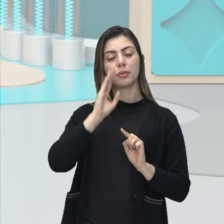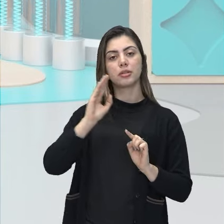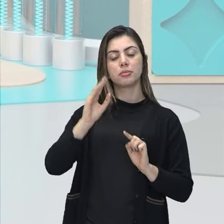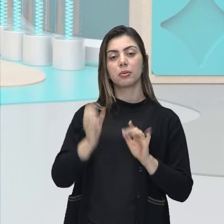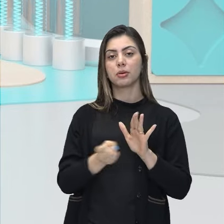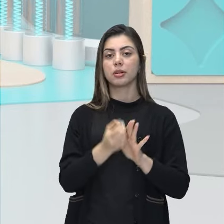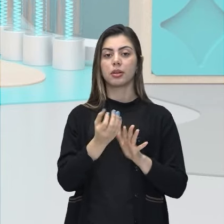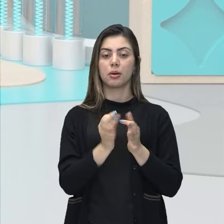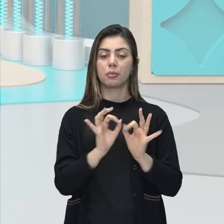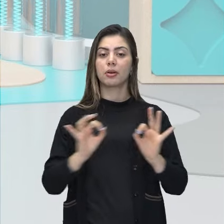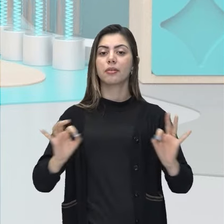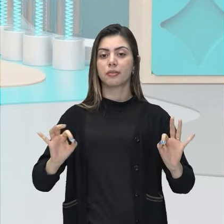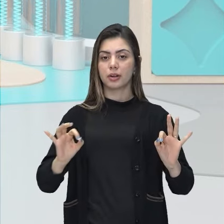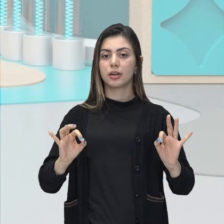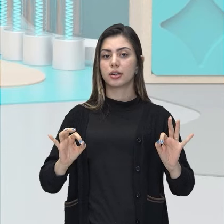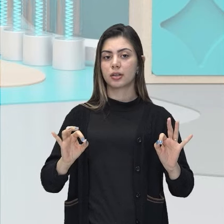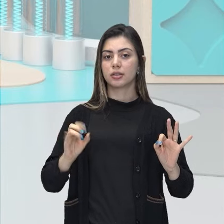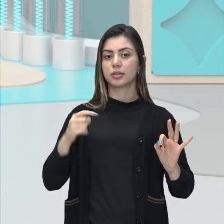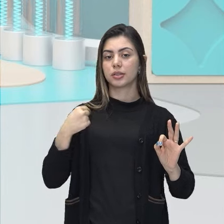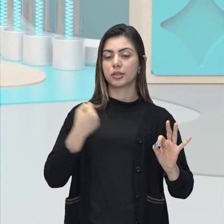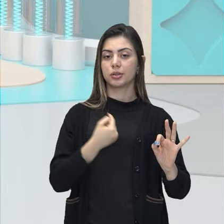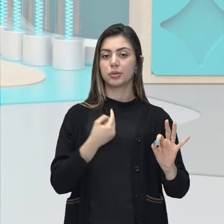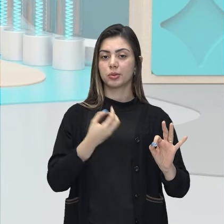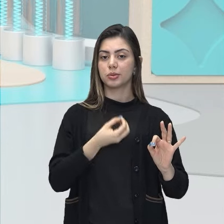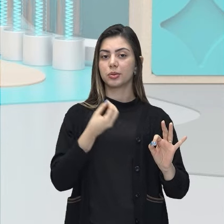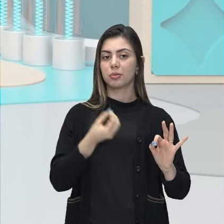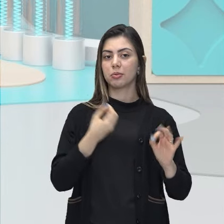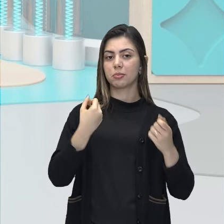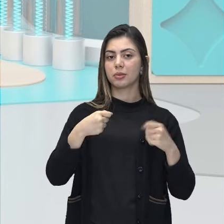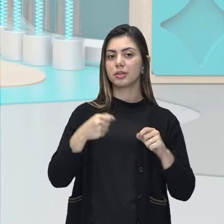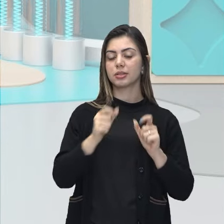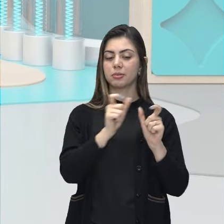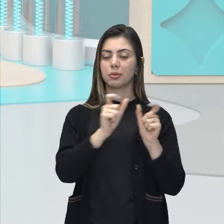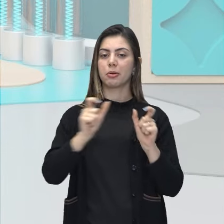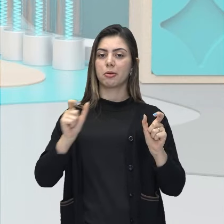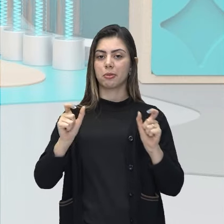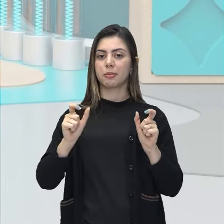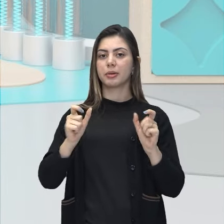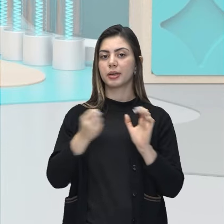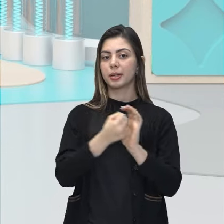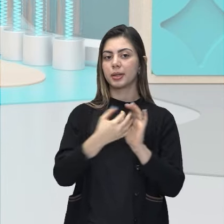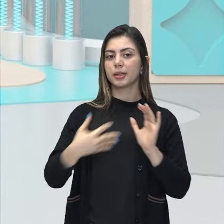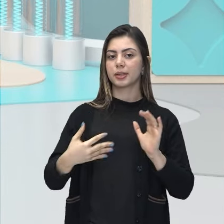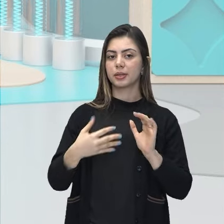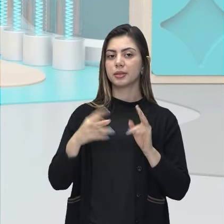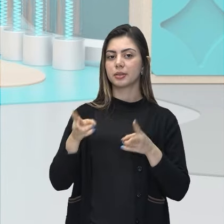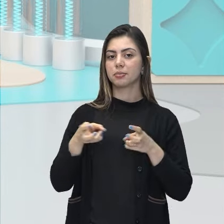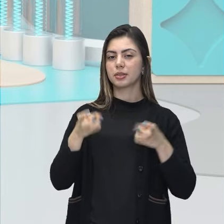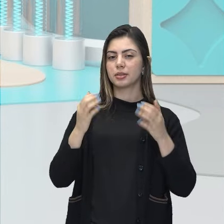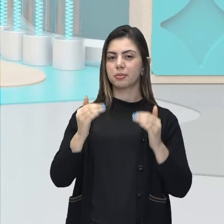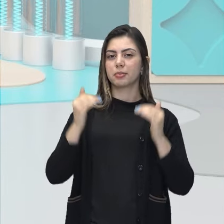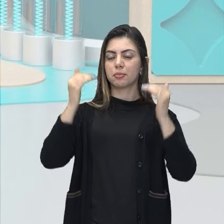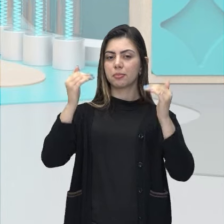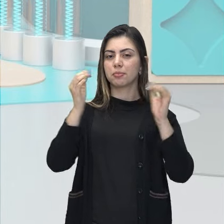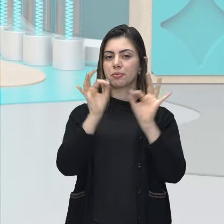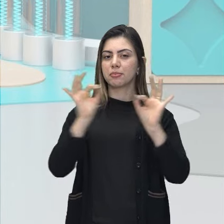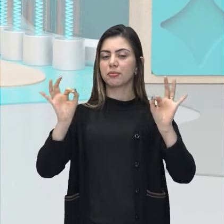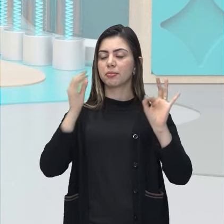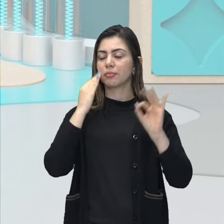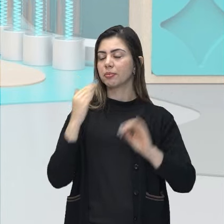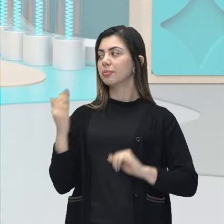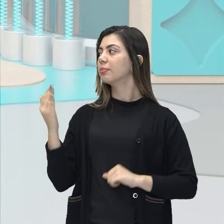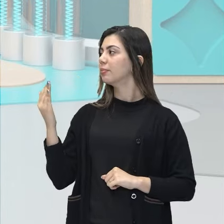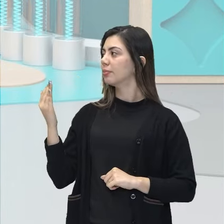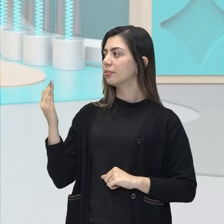frase, formar uma frase na forma afirmativa com going to, são esses elementos aqui. Subject, verb to be,